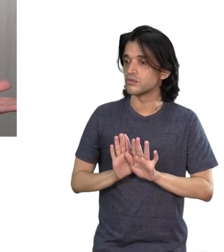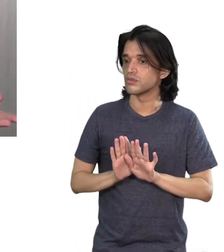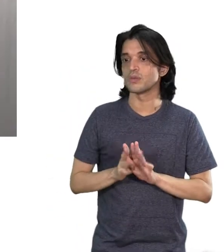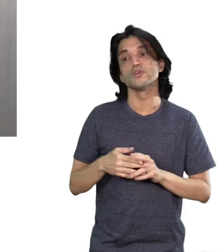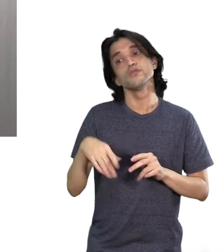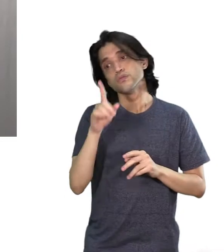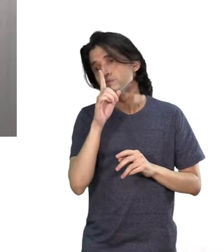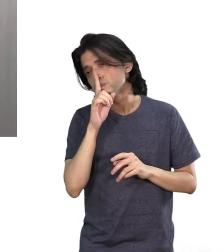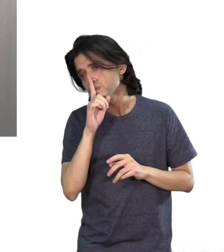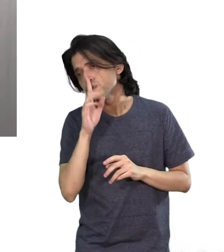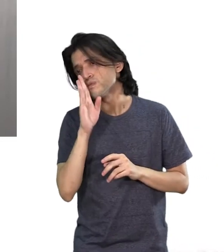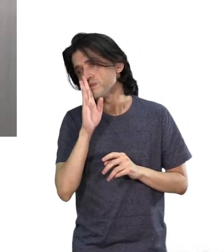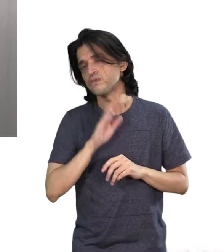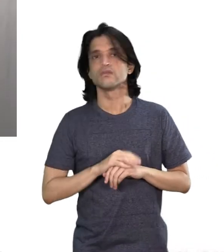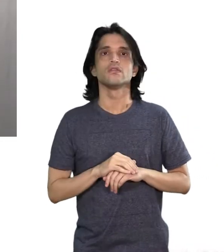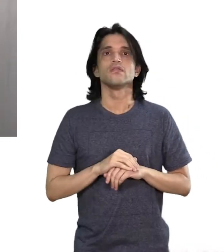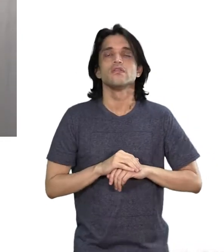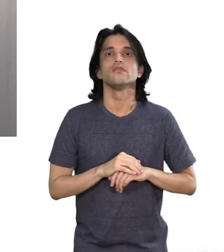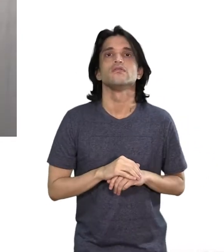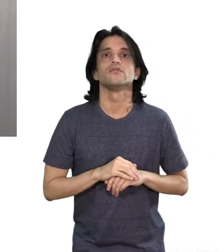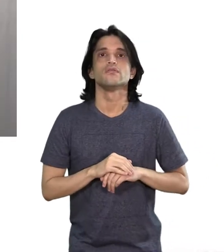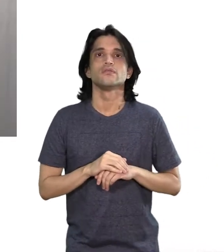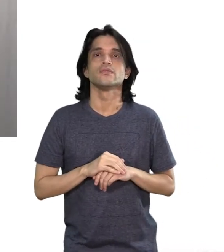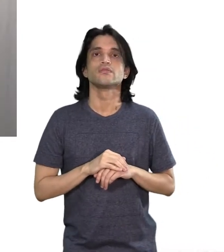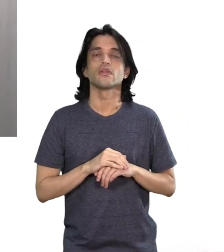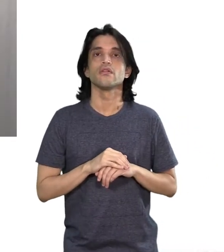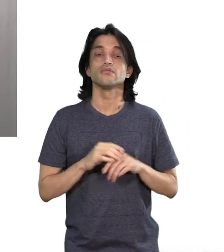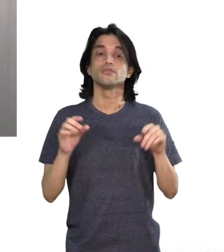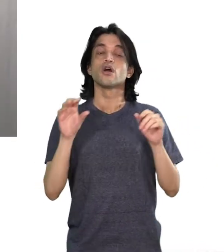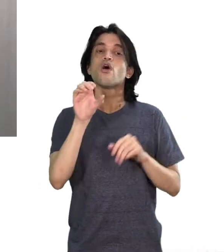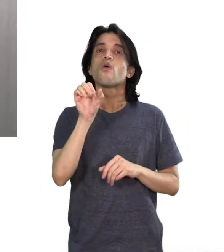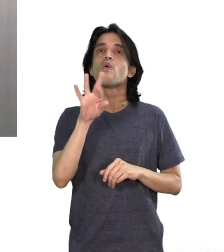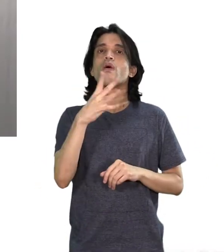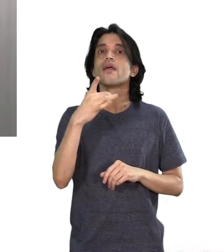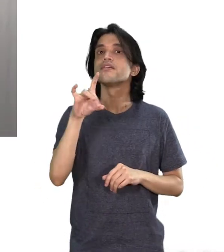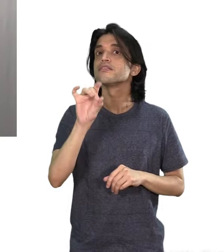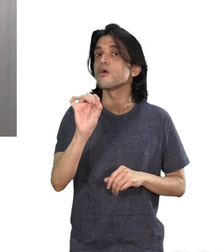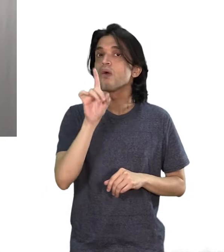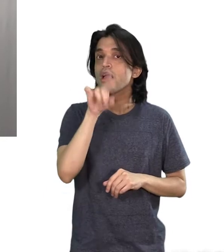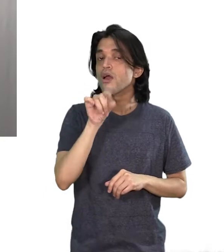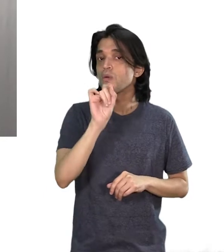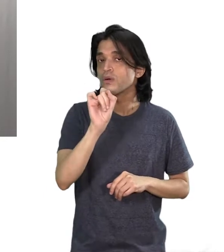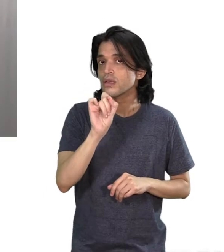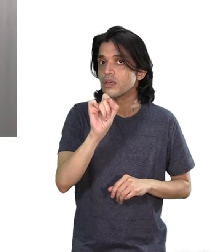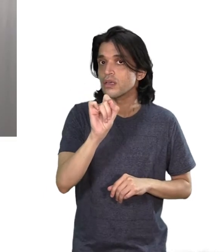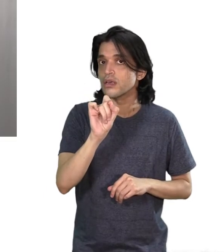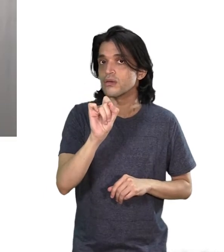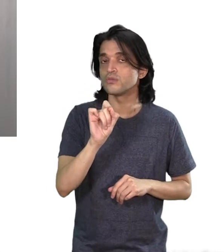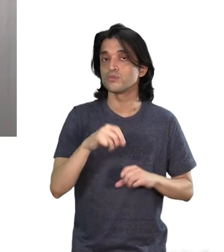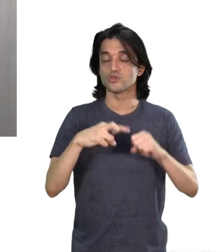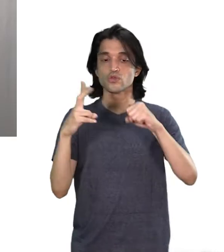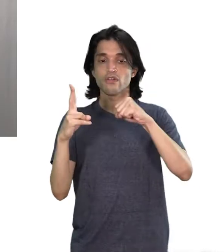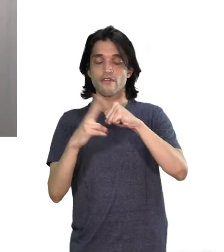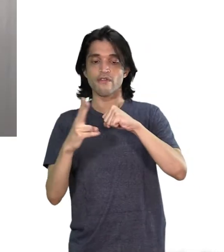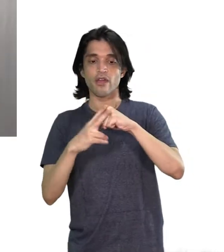O que é uma oração? A oração é um enunciado que se forma em torno de um verbo ou de uma locução